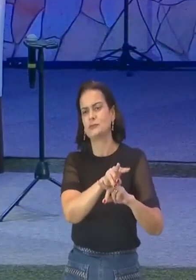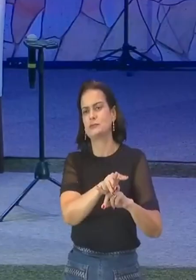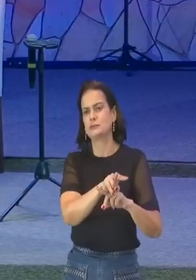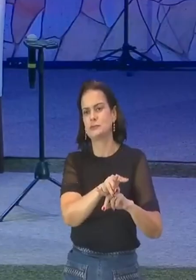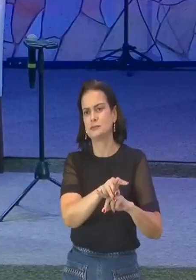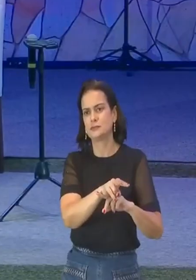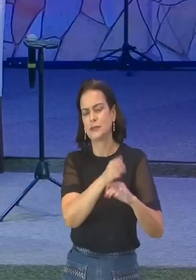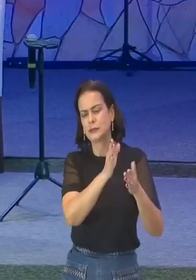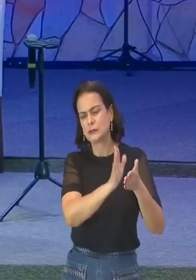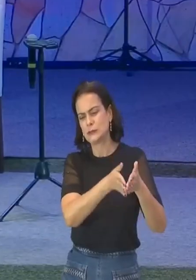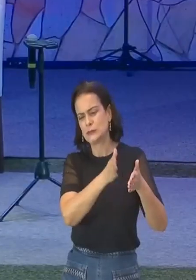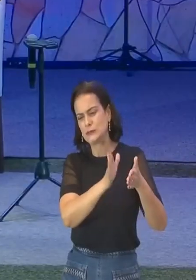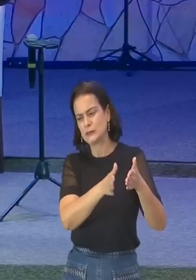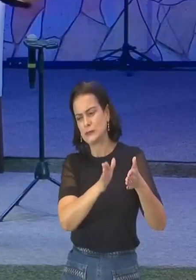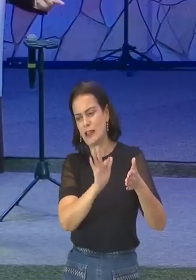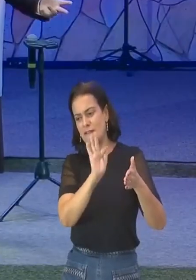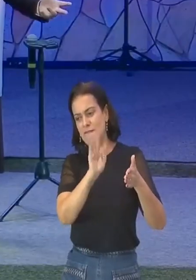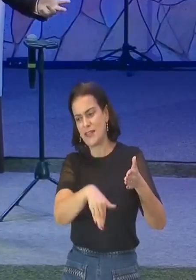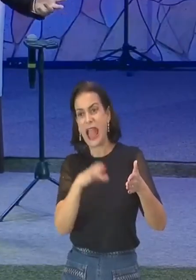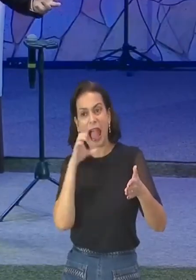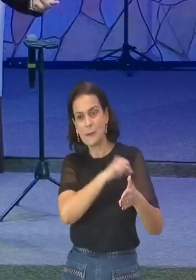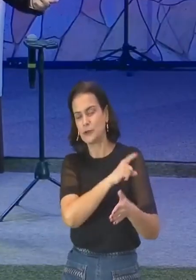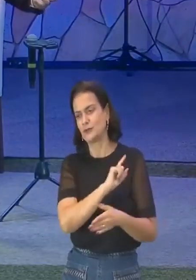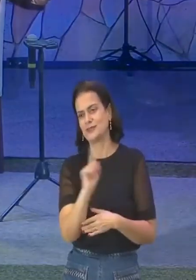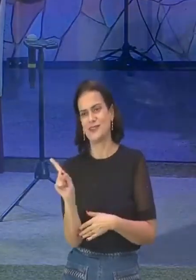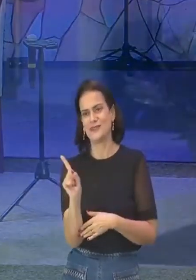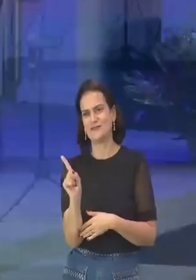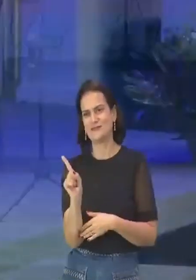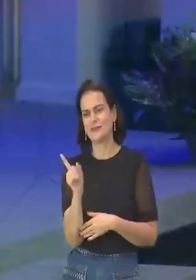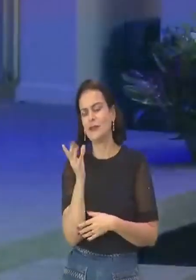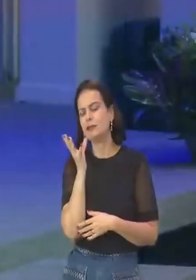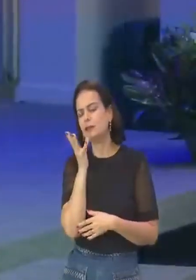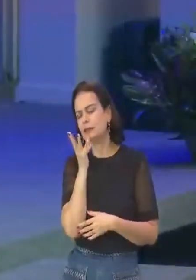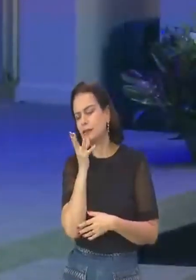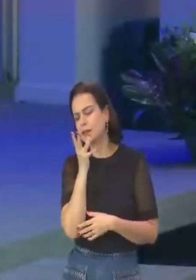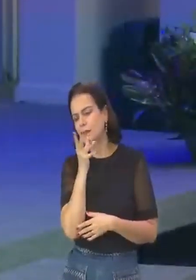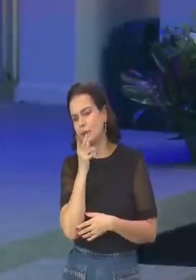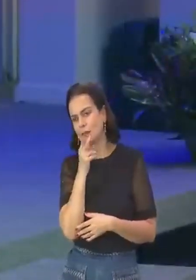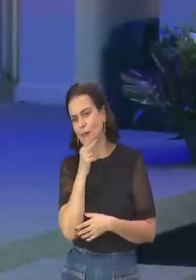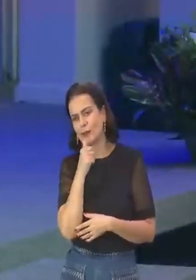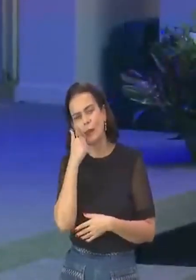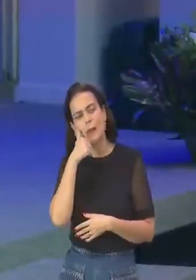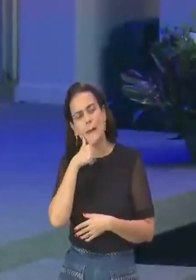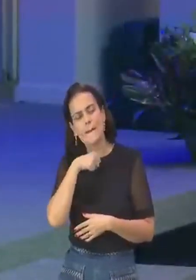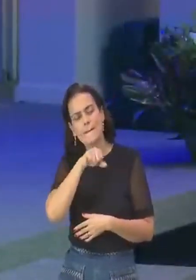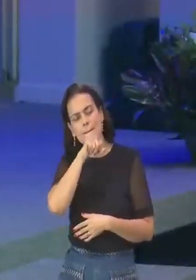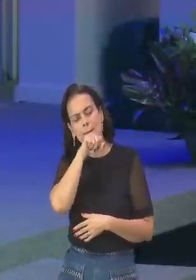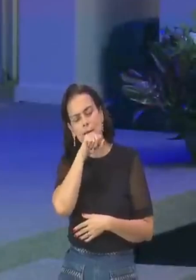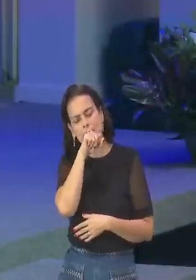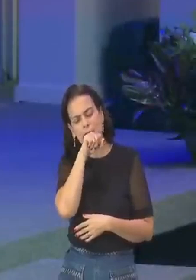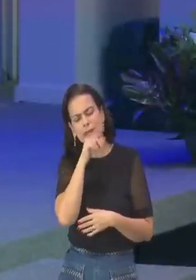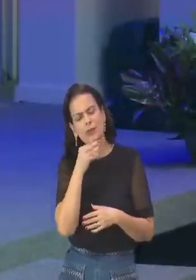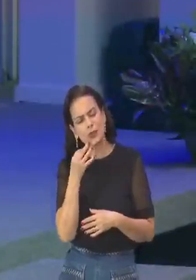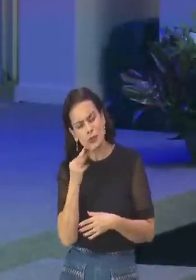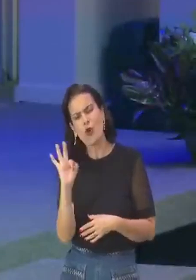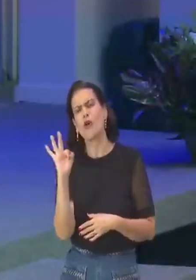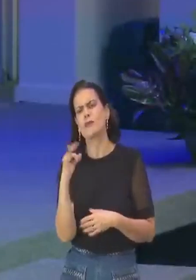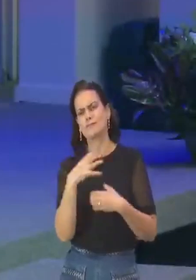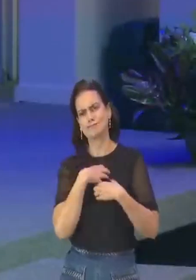Um processo que não é rápido. Ah, mãe, mas é um processo que dói.